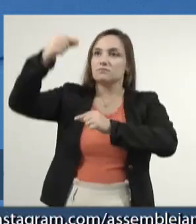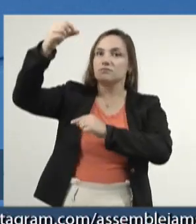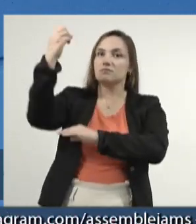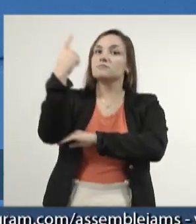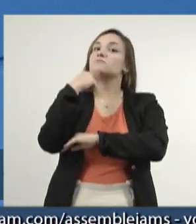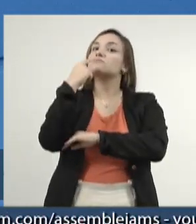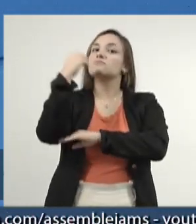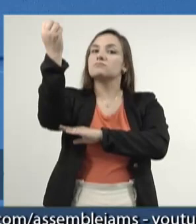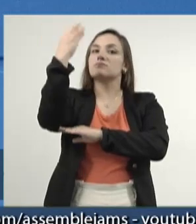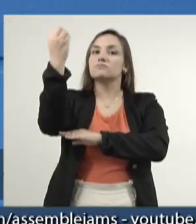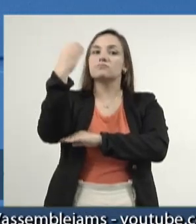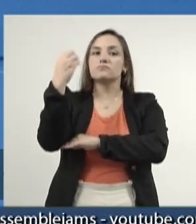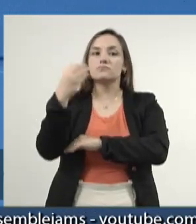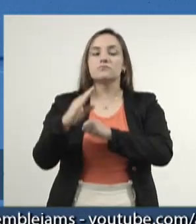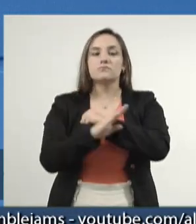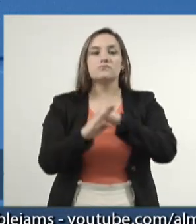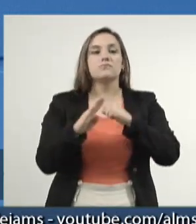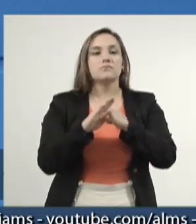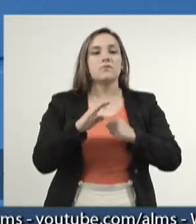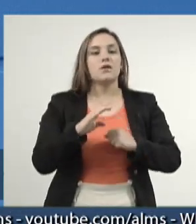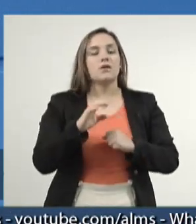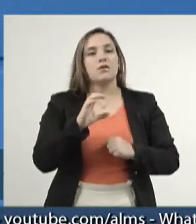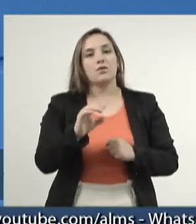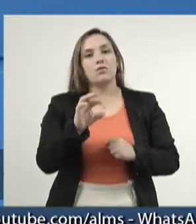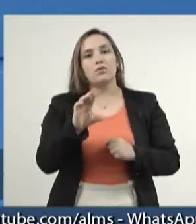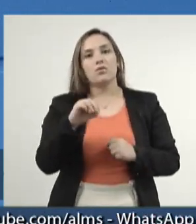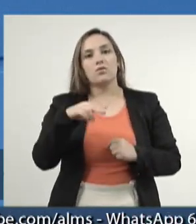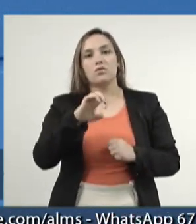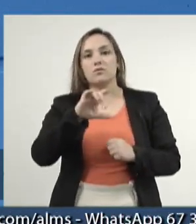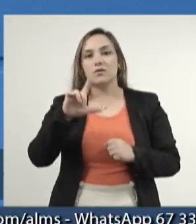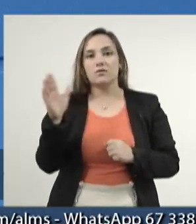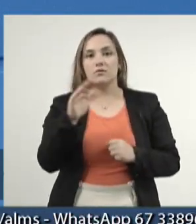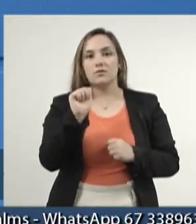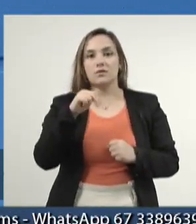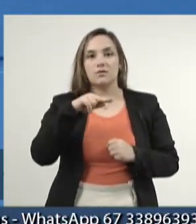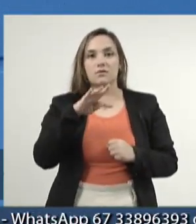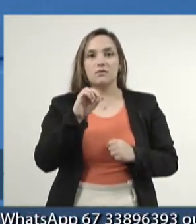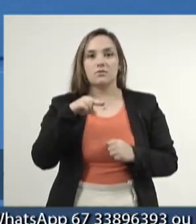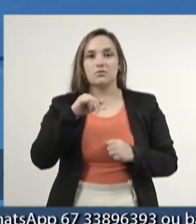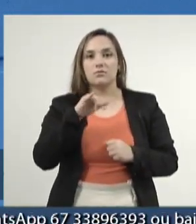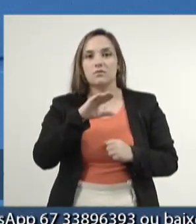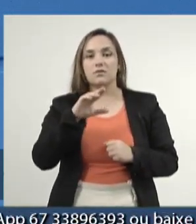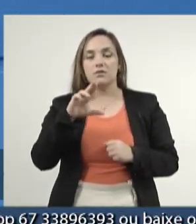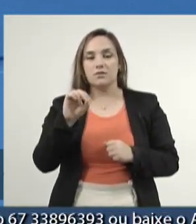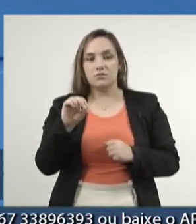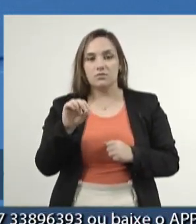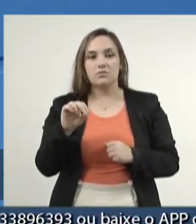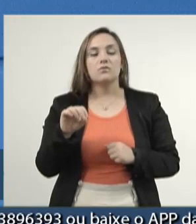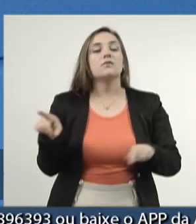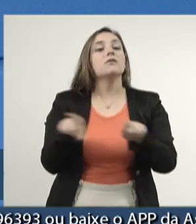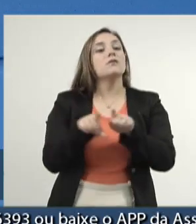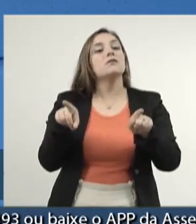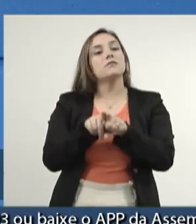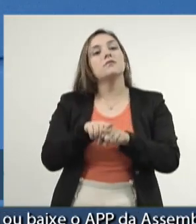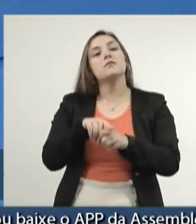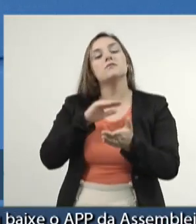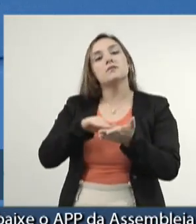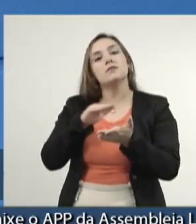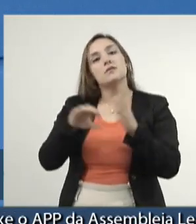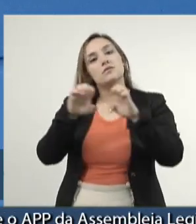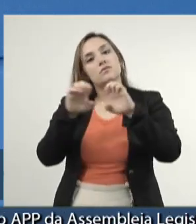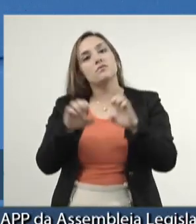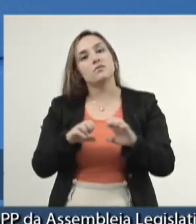Vilas, no bairro Coronel Antonino. E ao atual secretário de Infraestrutura, Marcelo Miglioli,